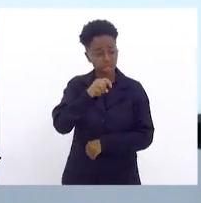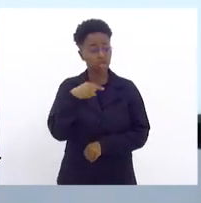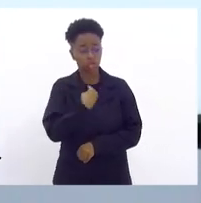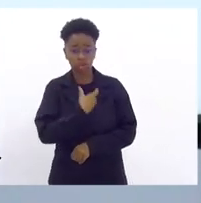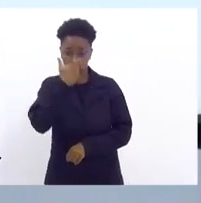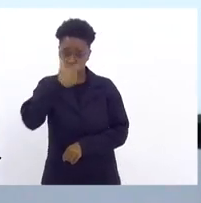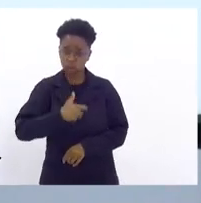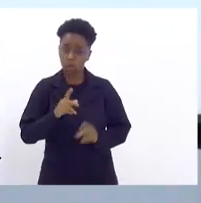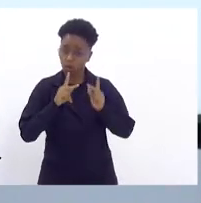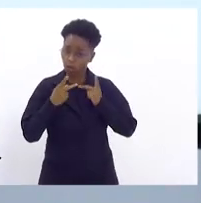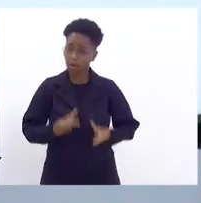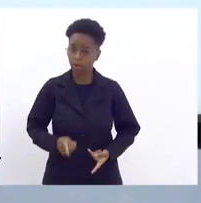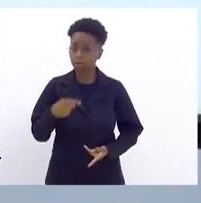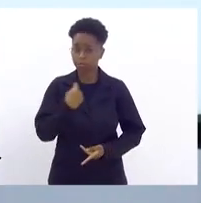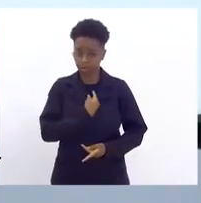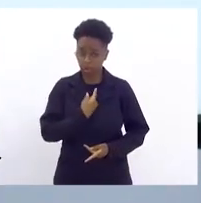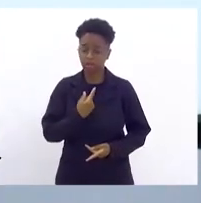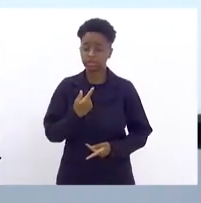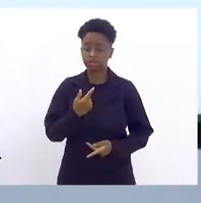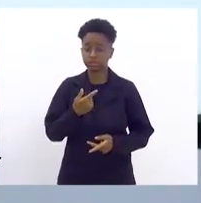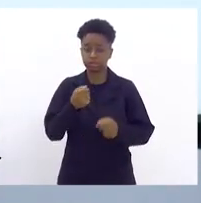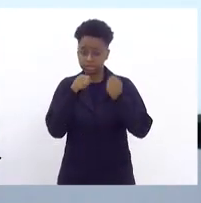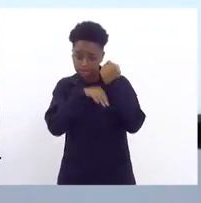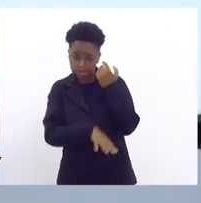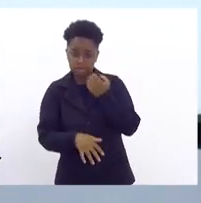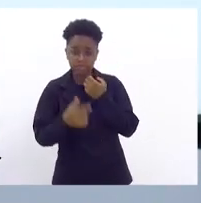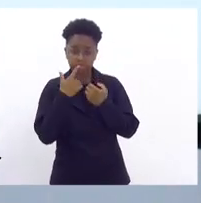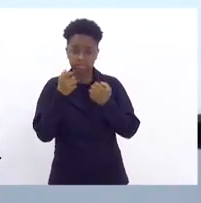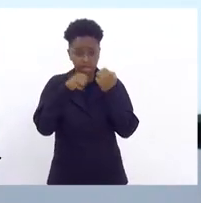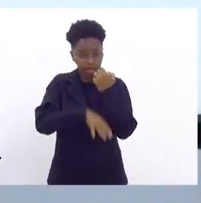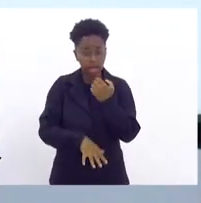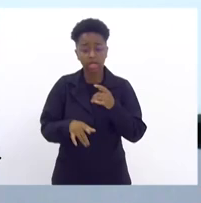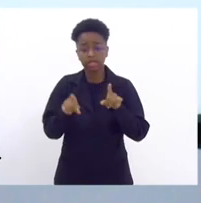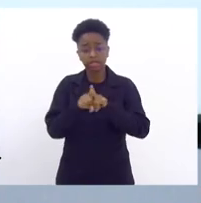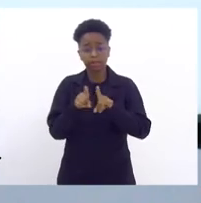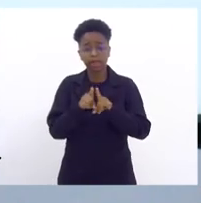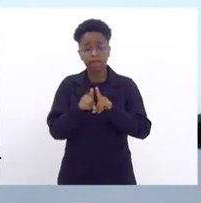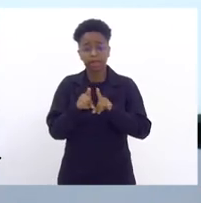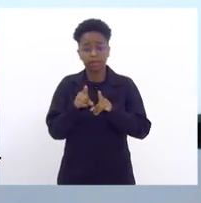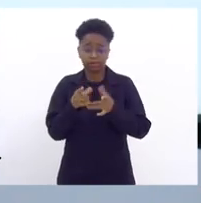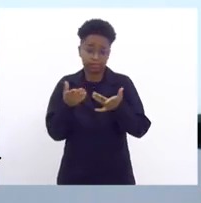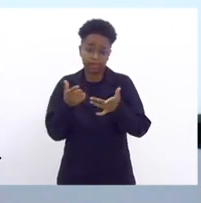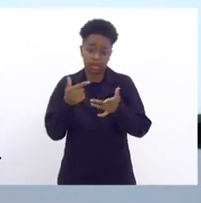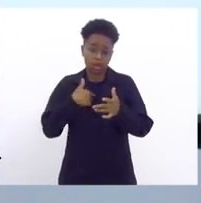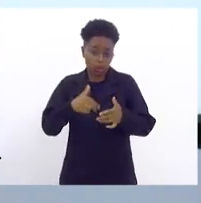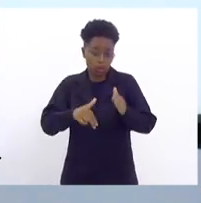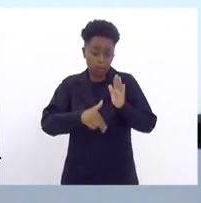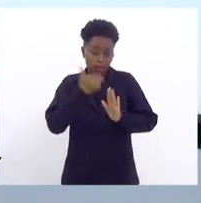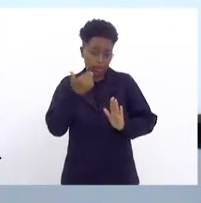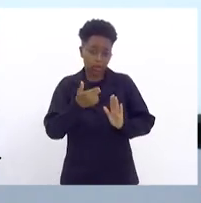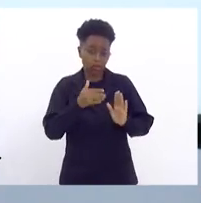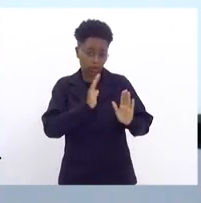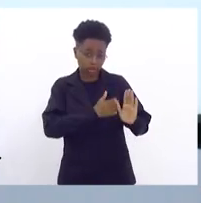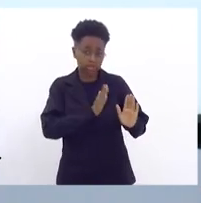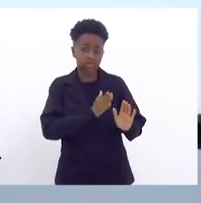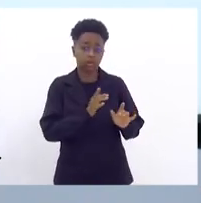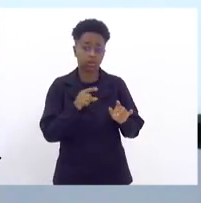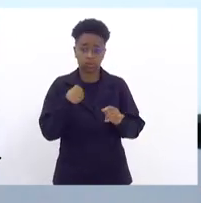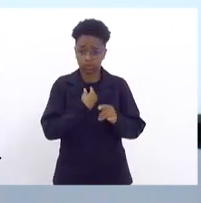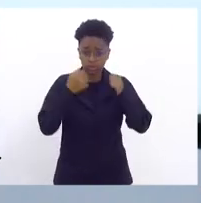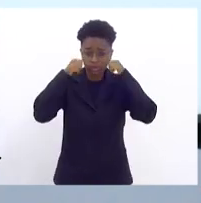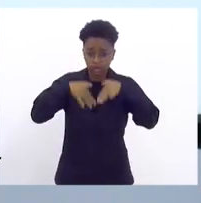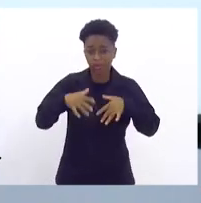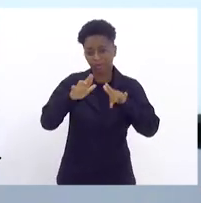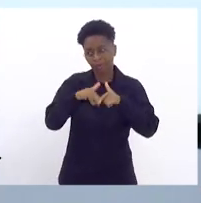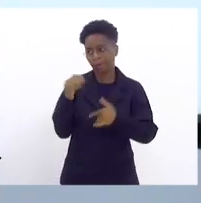choramos nós vamos ao banheiro desmaiamos enfim sou cardíaco eu peguei o coração por causa do